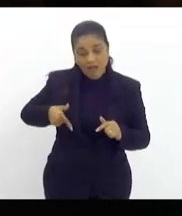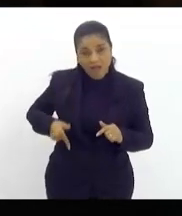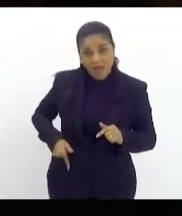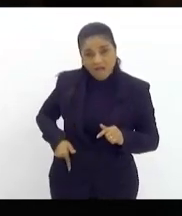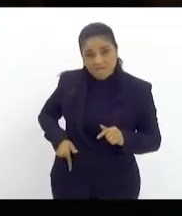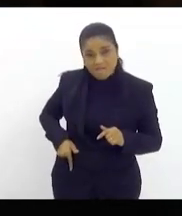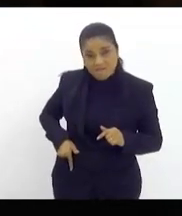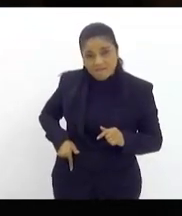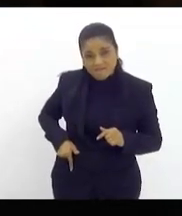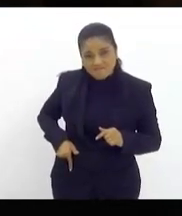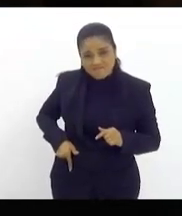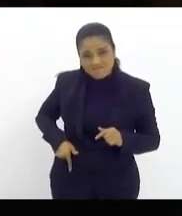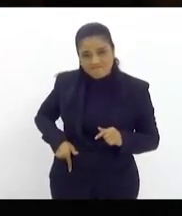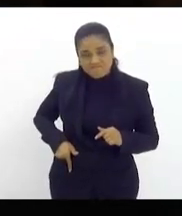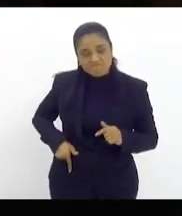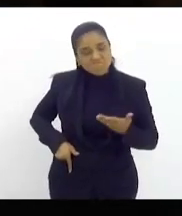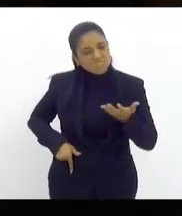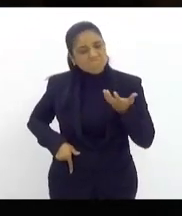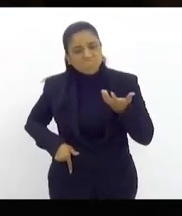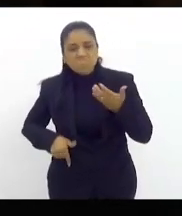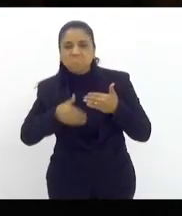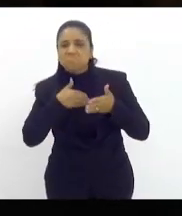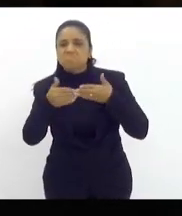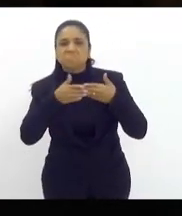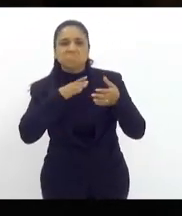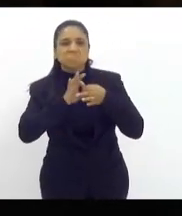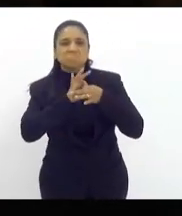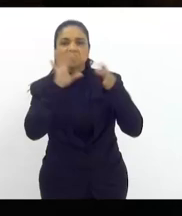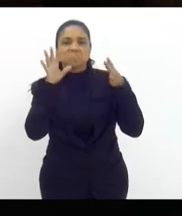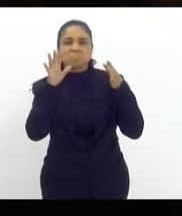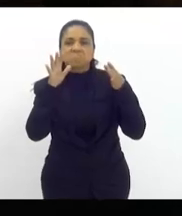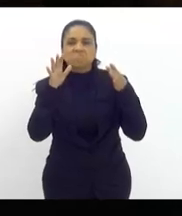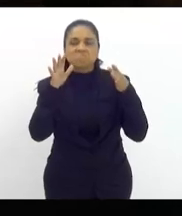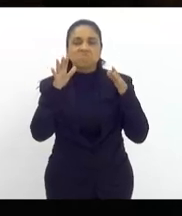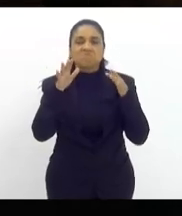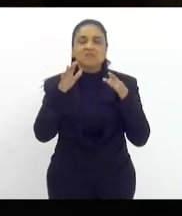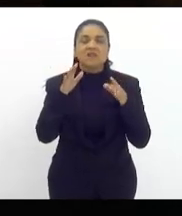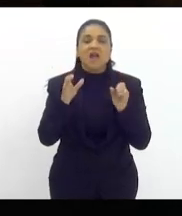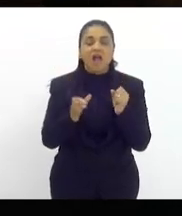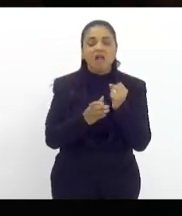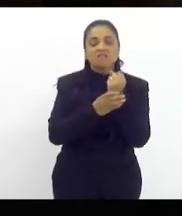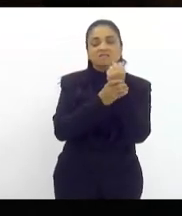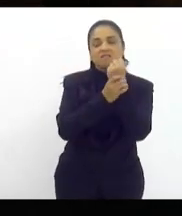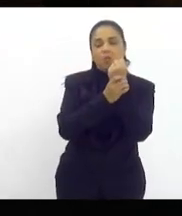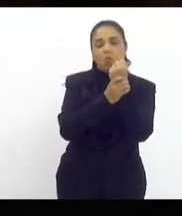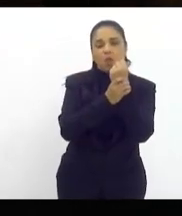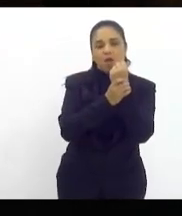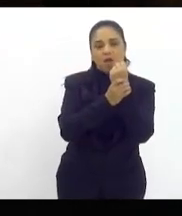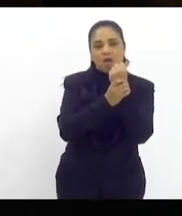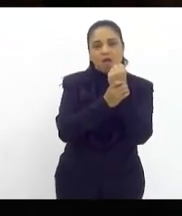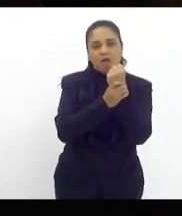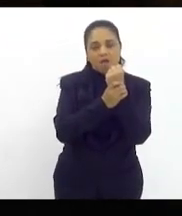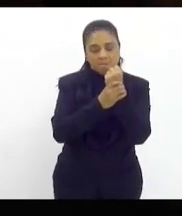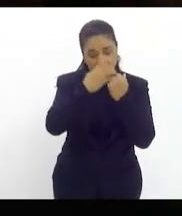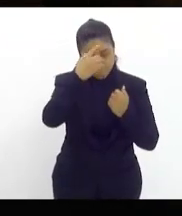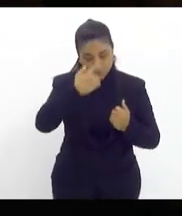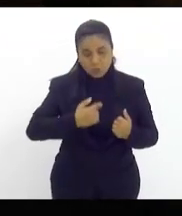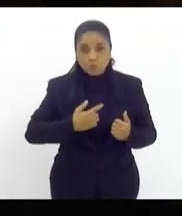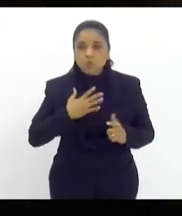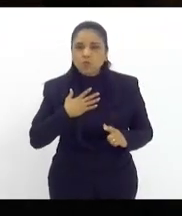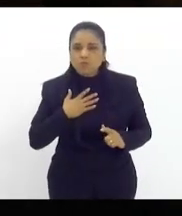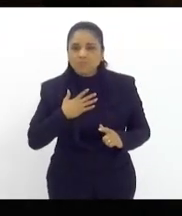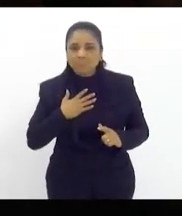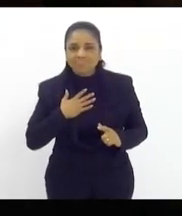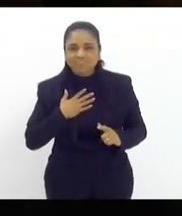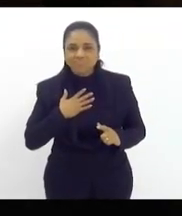para quem quisesse como algo para assegurar a segurança das pessoas quando a gente não viu isso